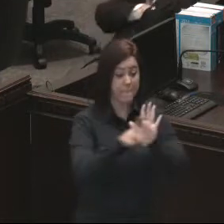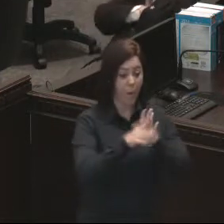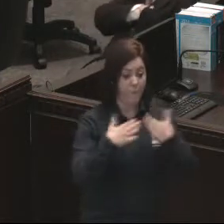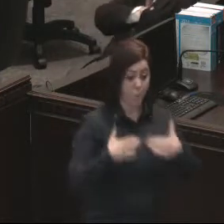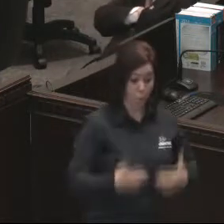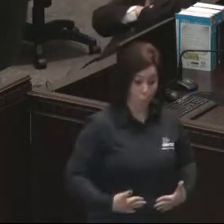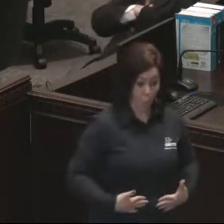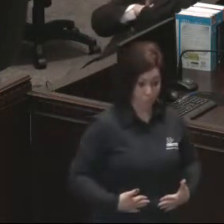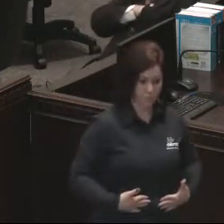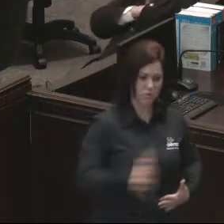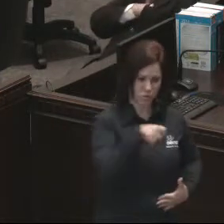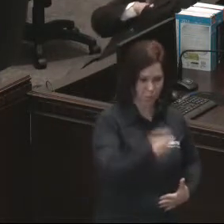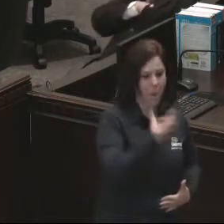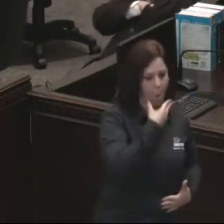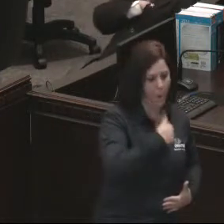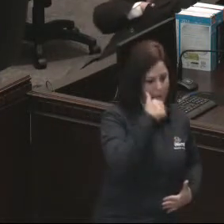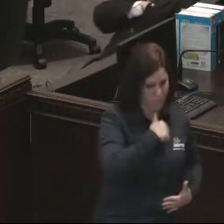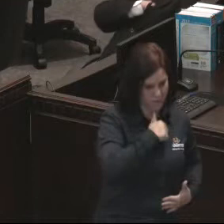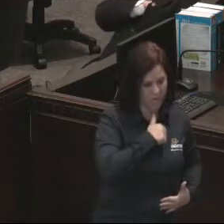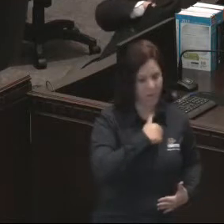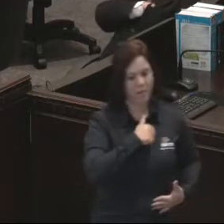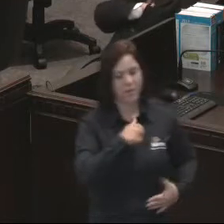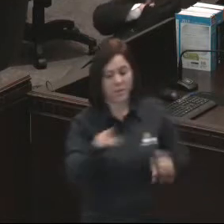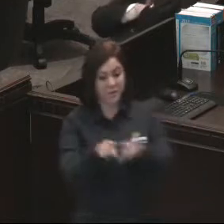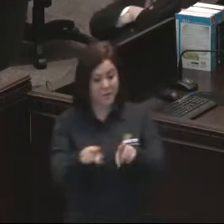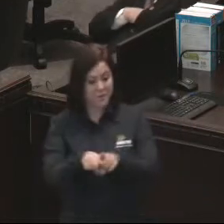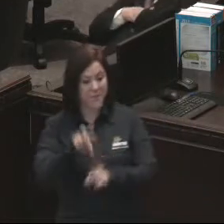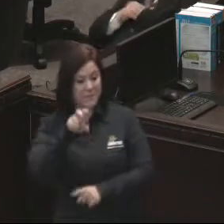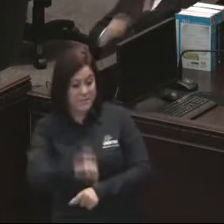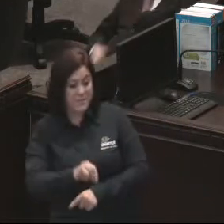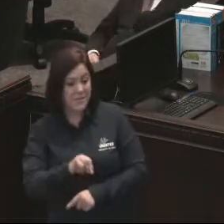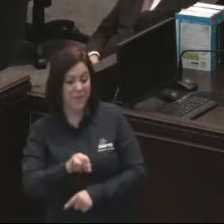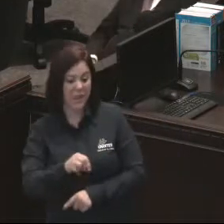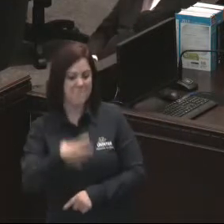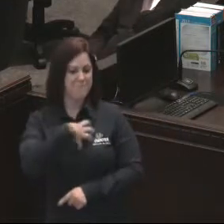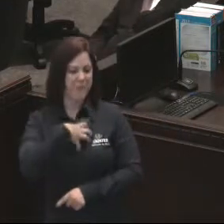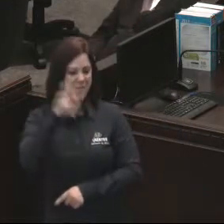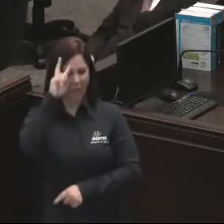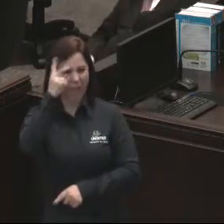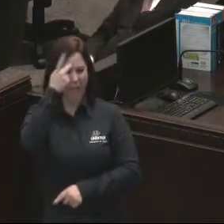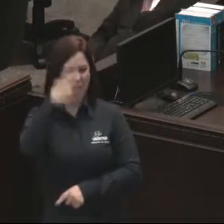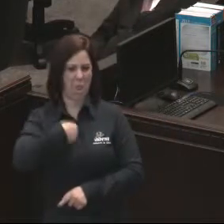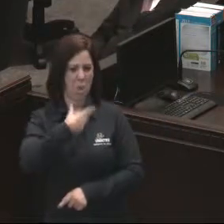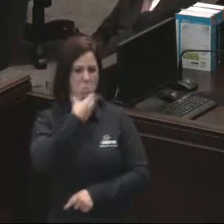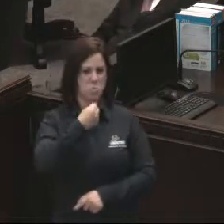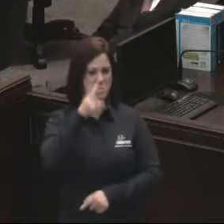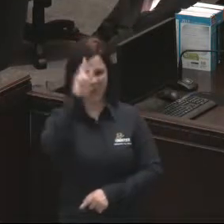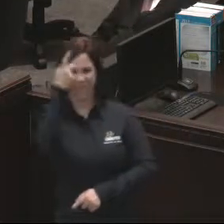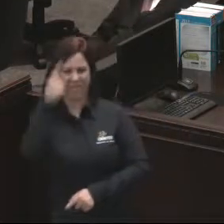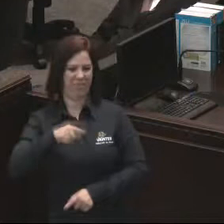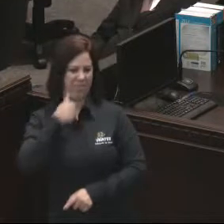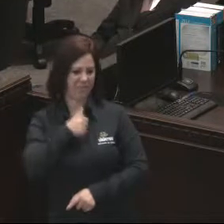fisiologicamente sexual e qual é a sexualidade do animal. O animal não muda a sua sexualidade assim. Tem